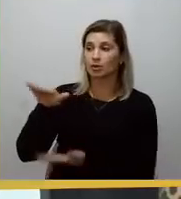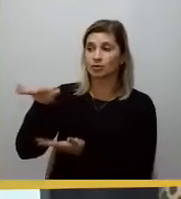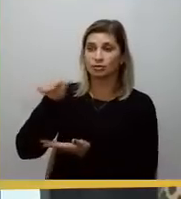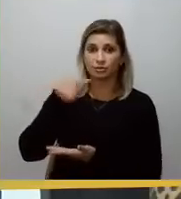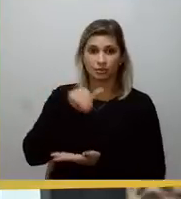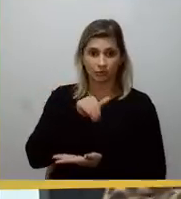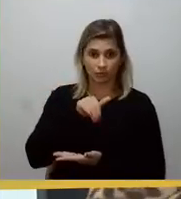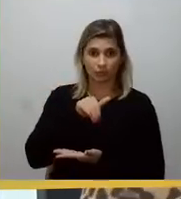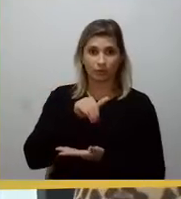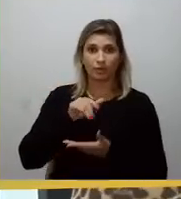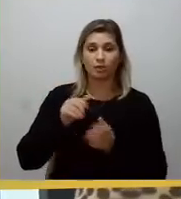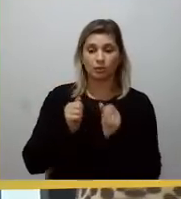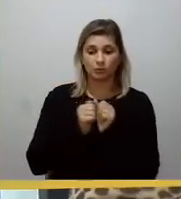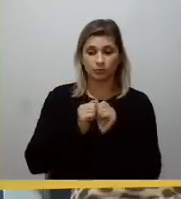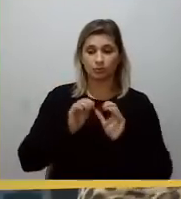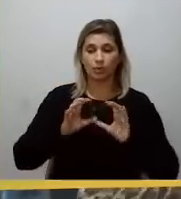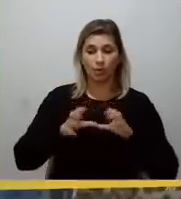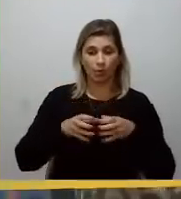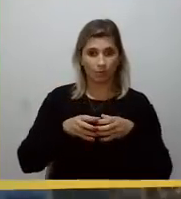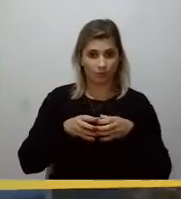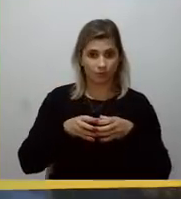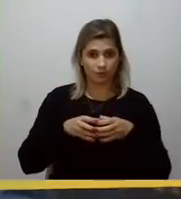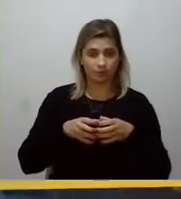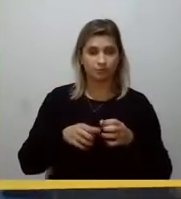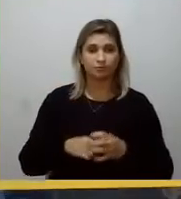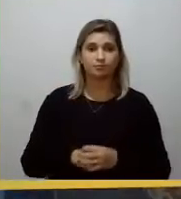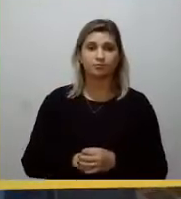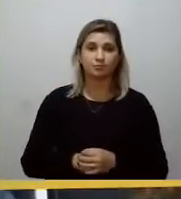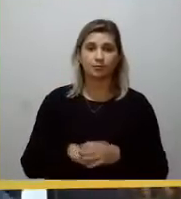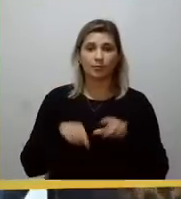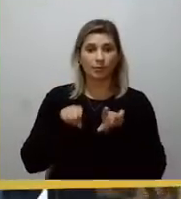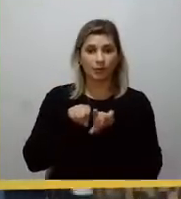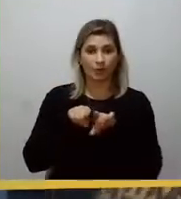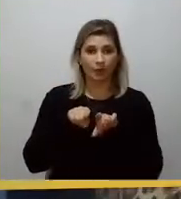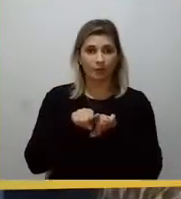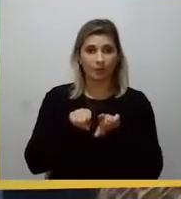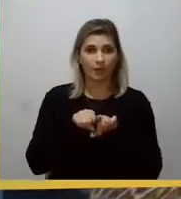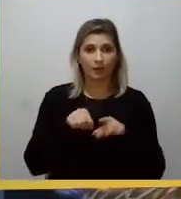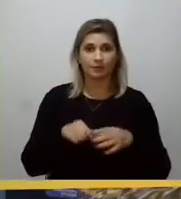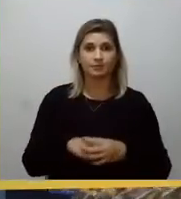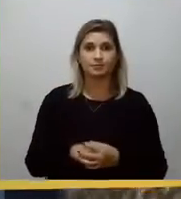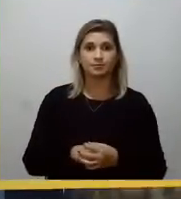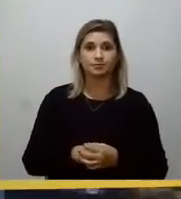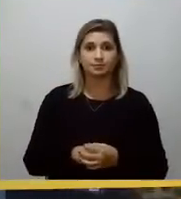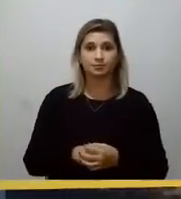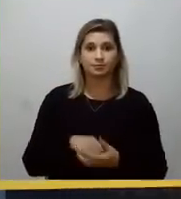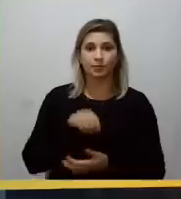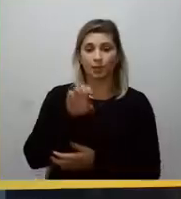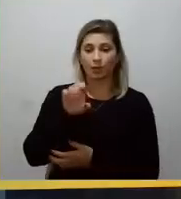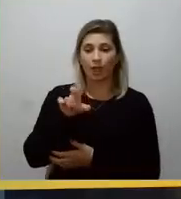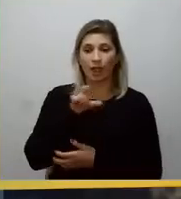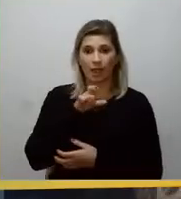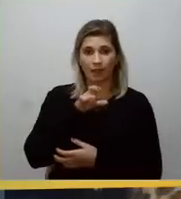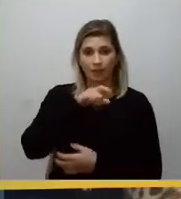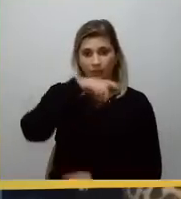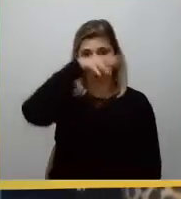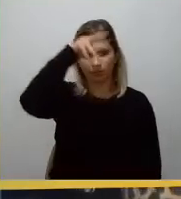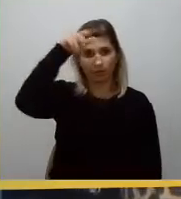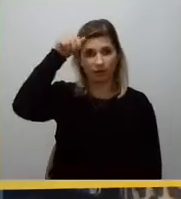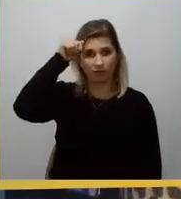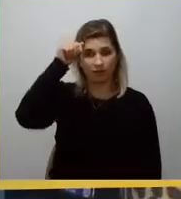como comissão também para que o ex-prefeito viesse aqui